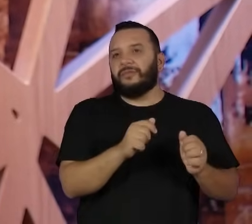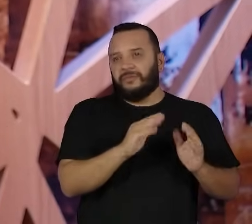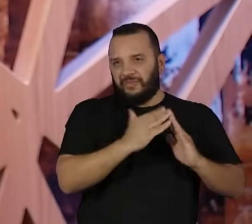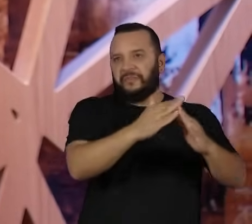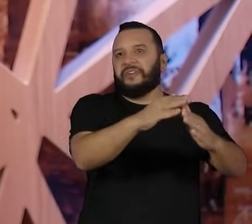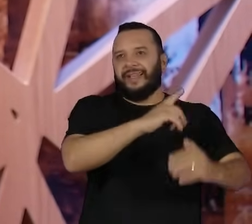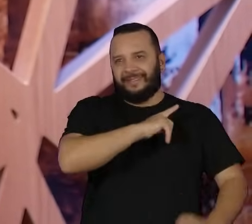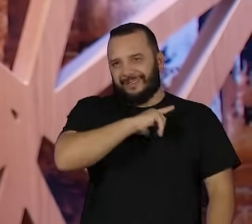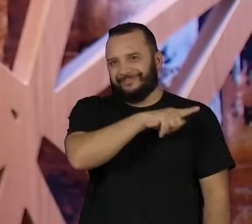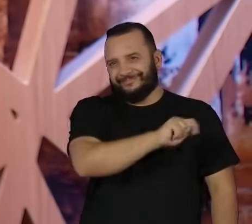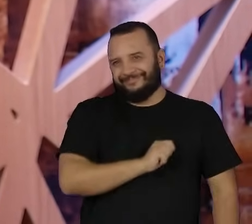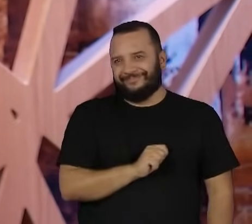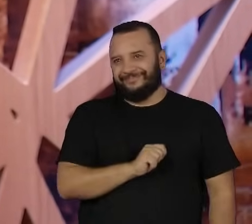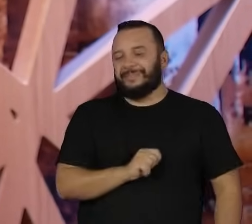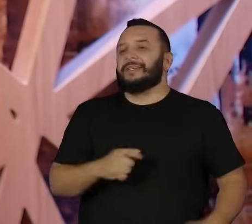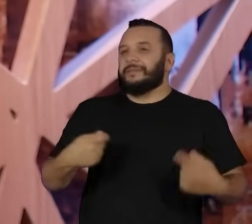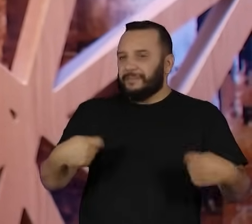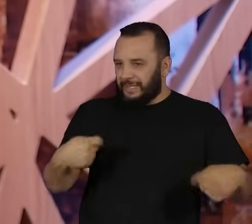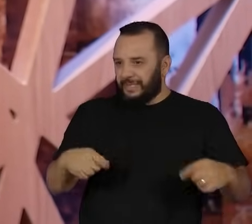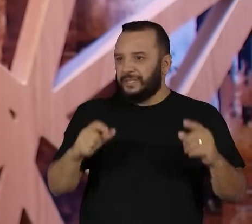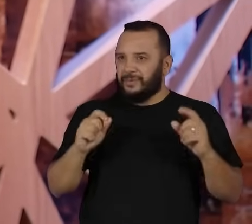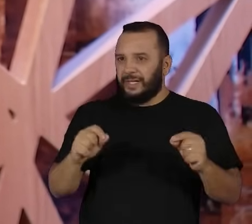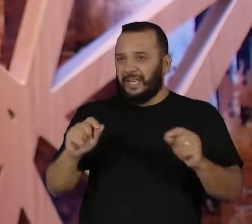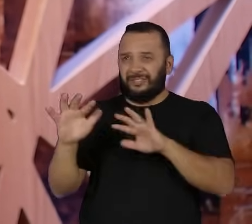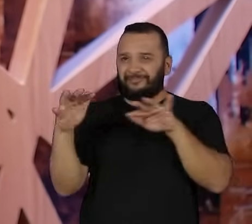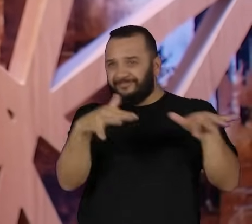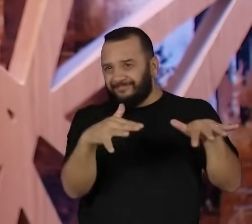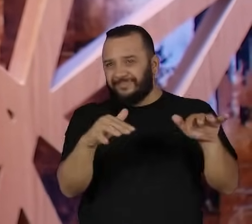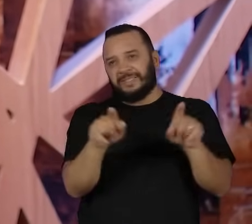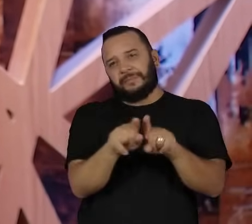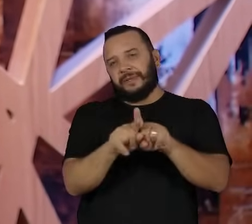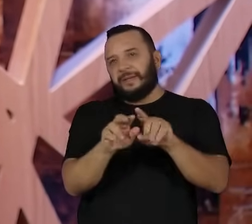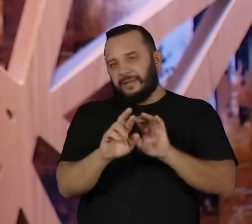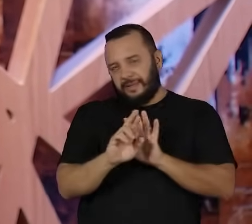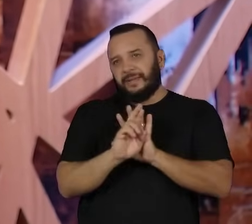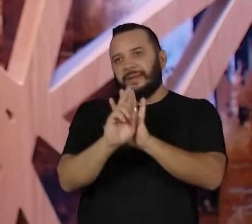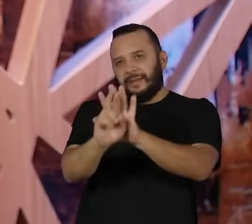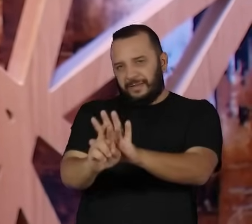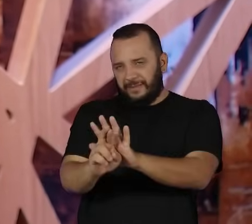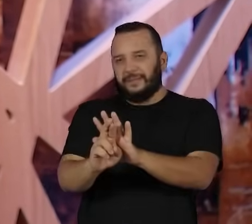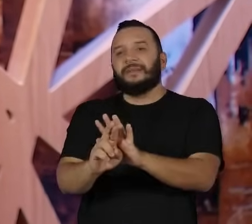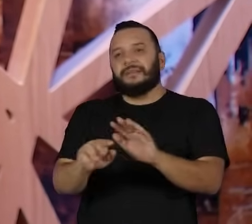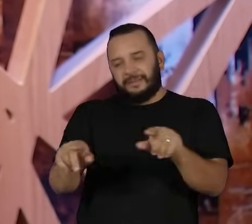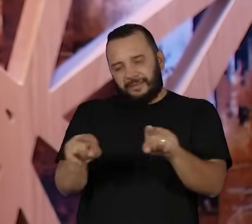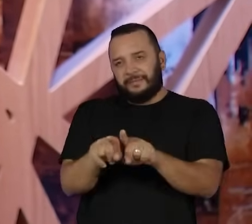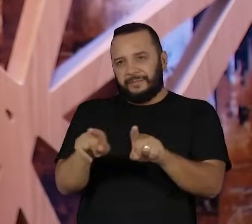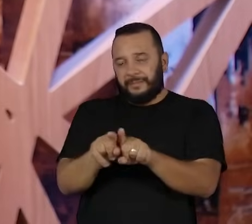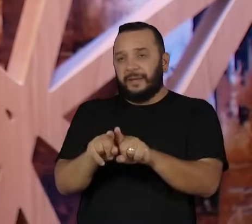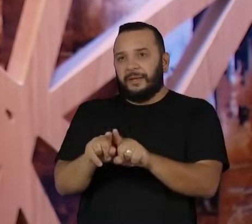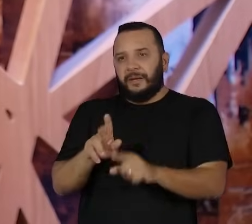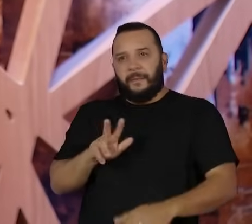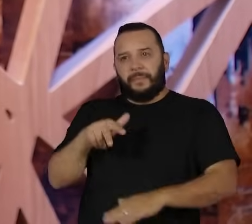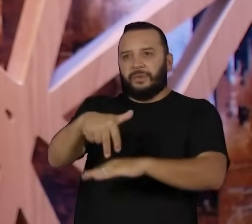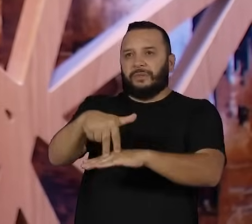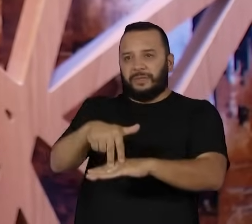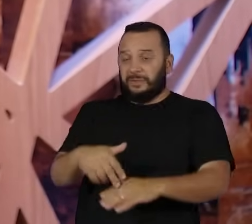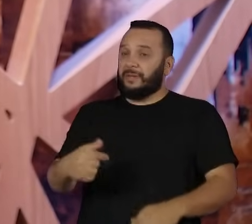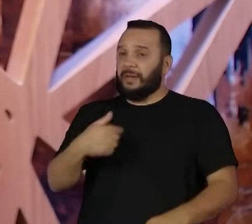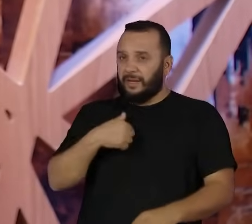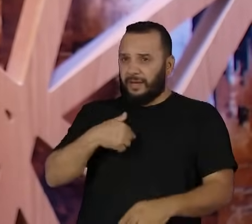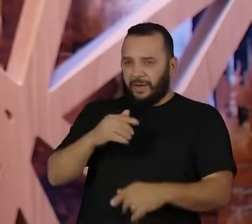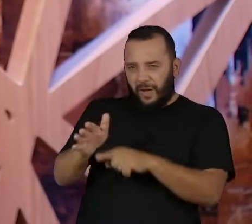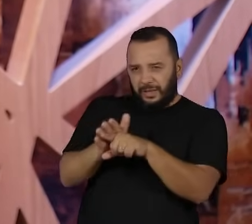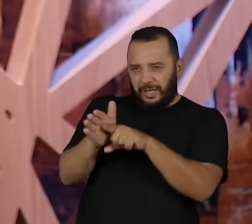representatividade e protagonismo, eu acho que é a palavra, para as pessoas negras dentro dessa agenda. E chamar a gente para junto. Então eu, como analista